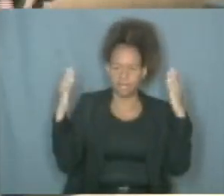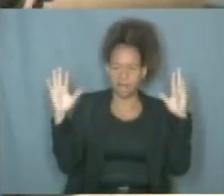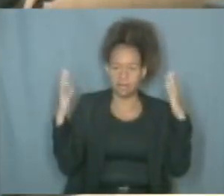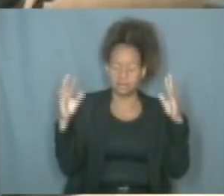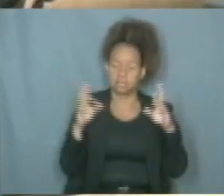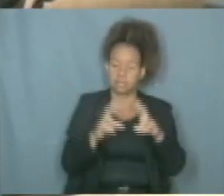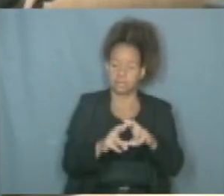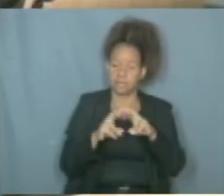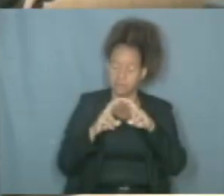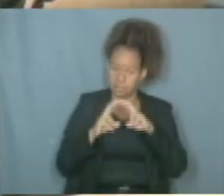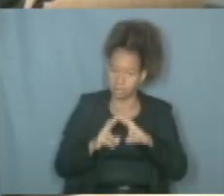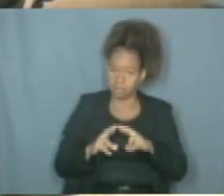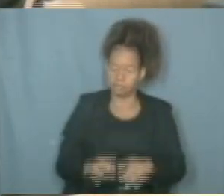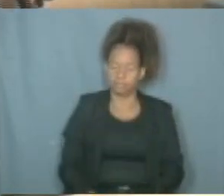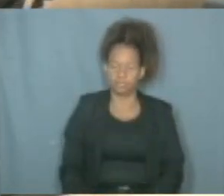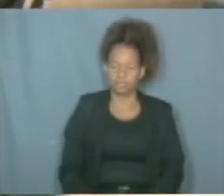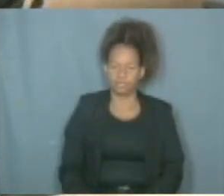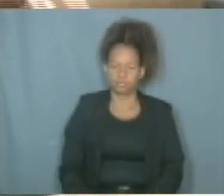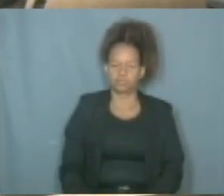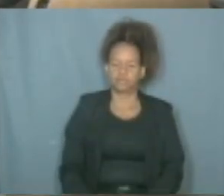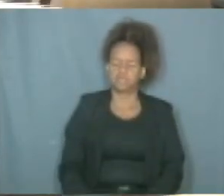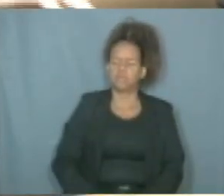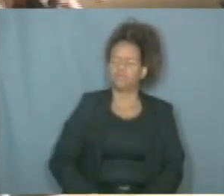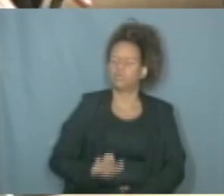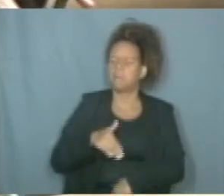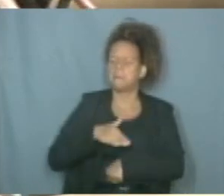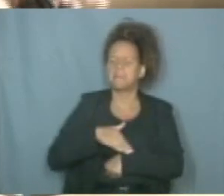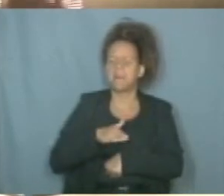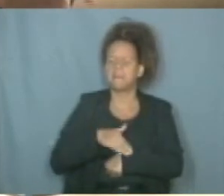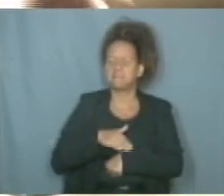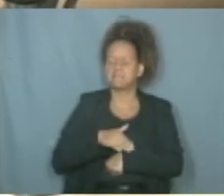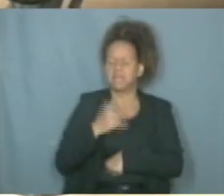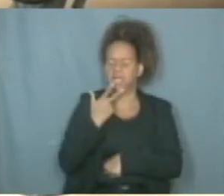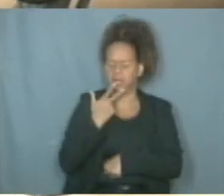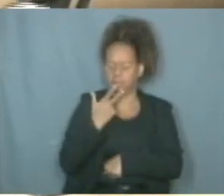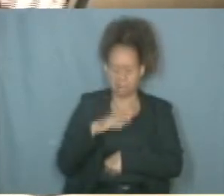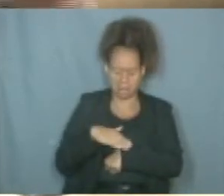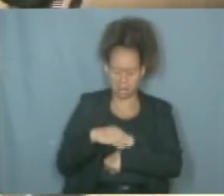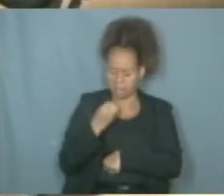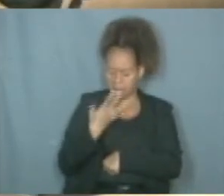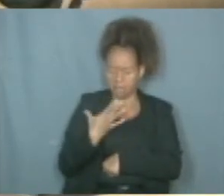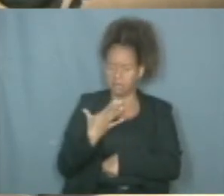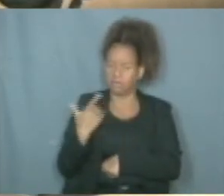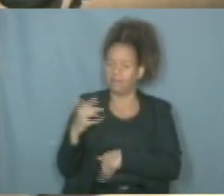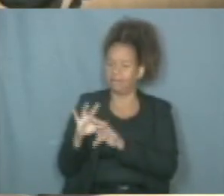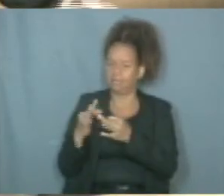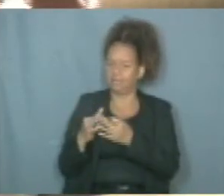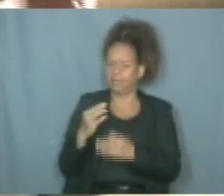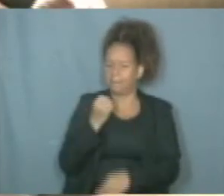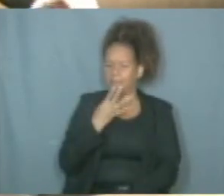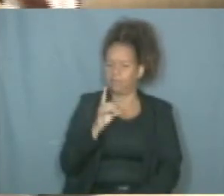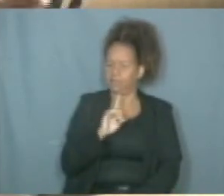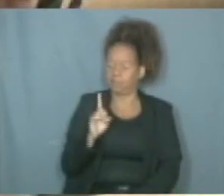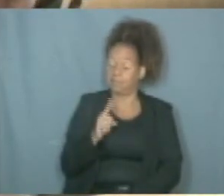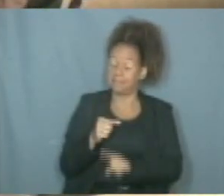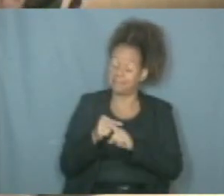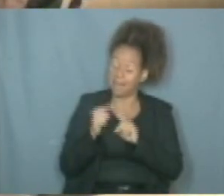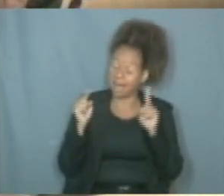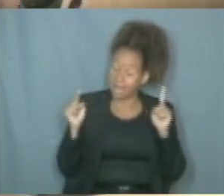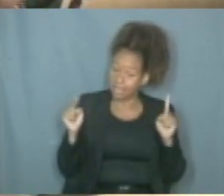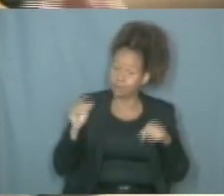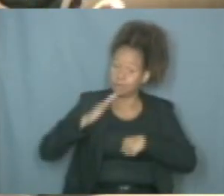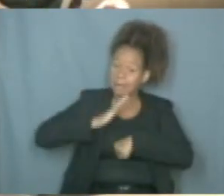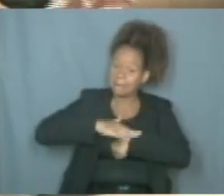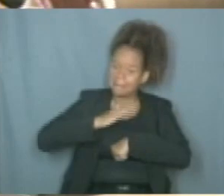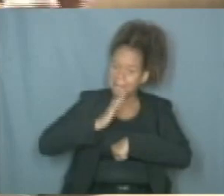seu requerimento. E ele vem numa hora, eu não vou dizer boa, porque a situação dessas famílias não é boa, mas numa hora